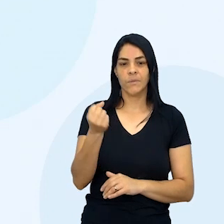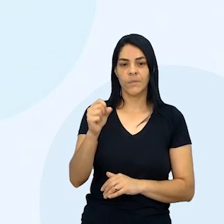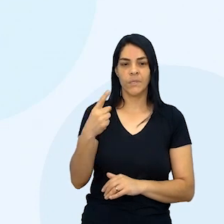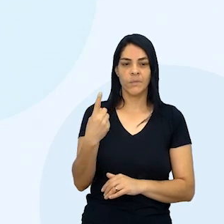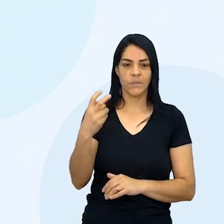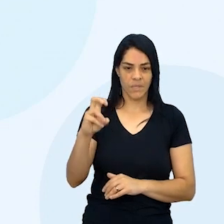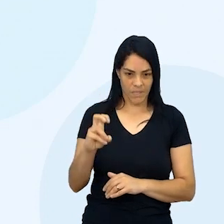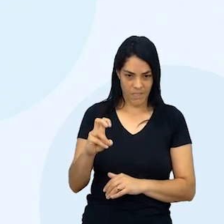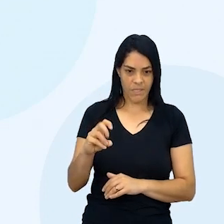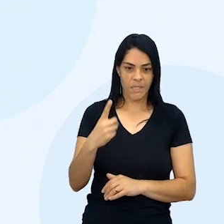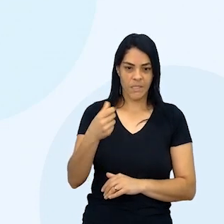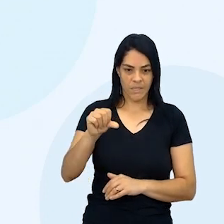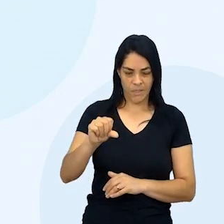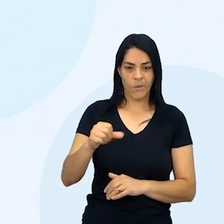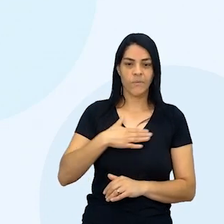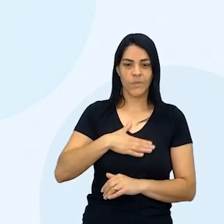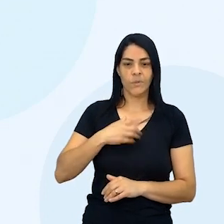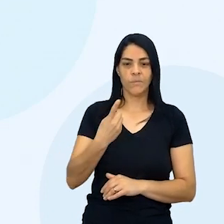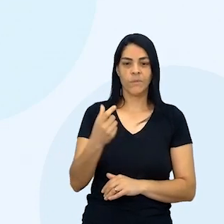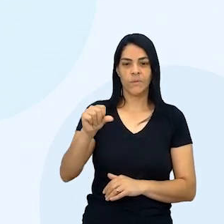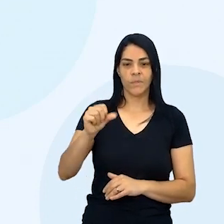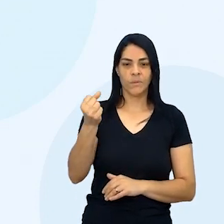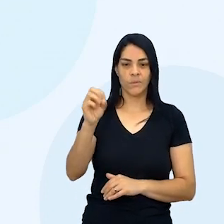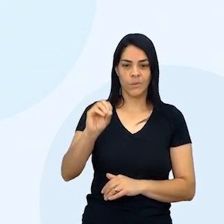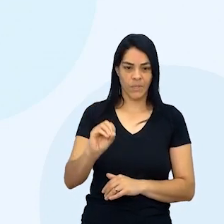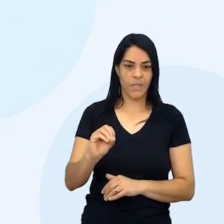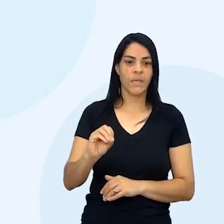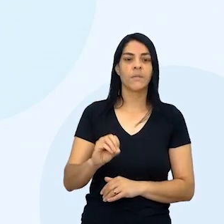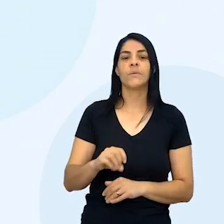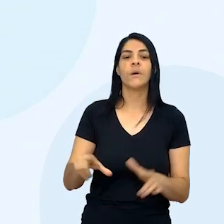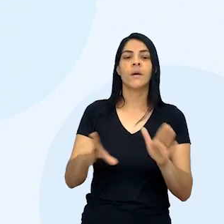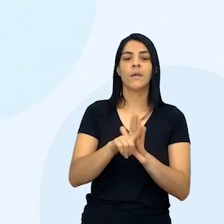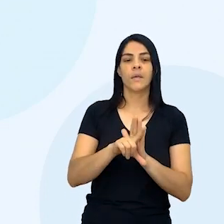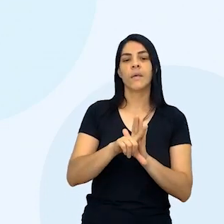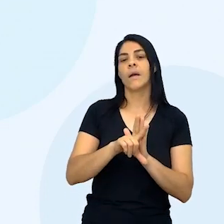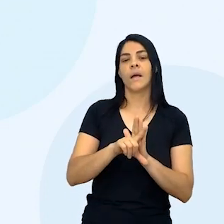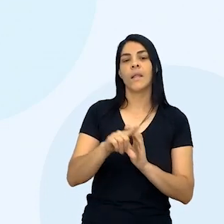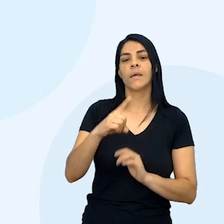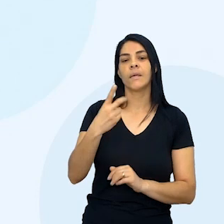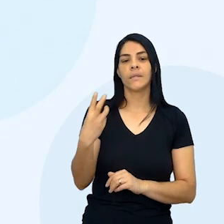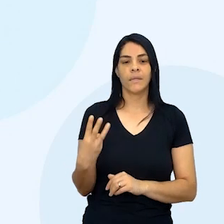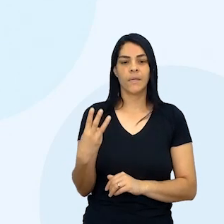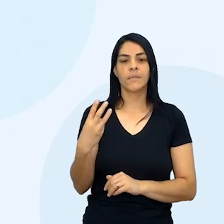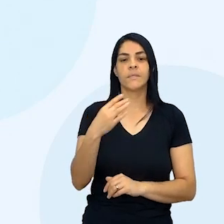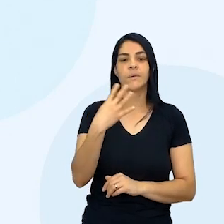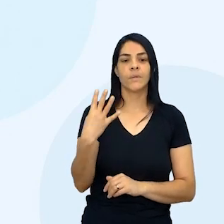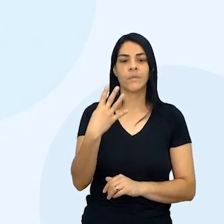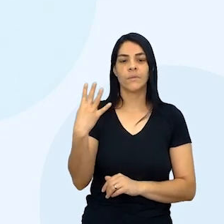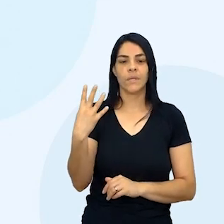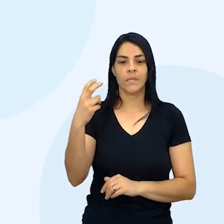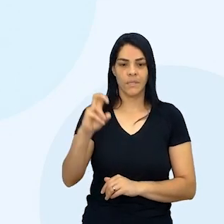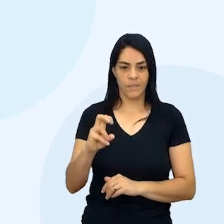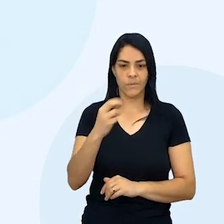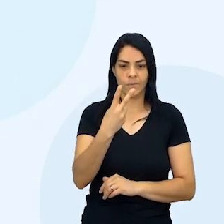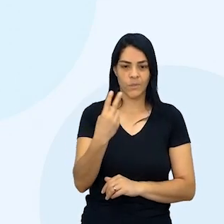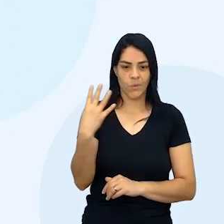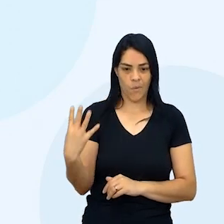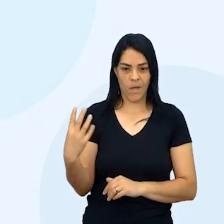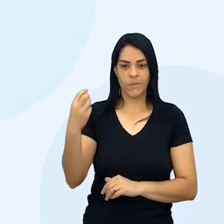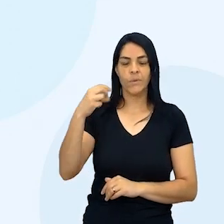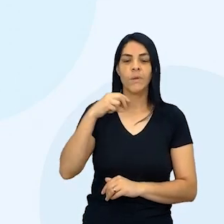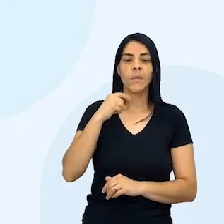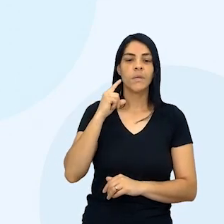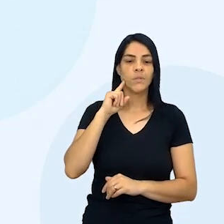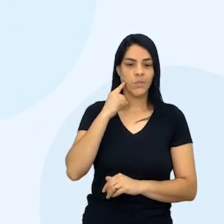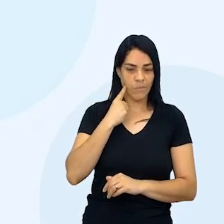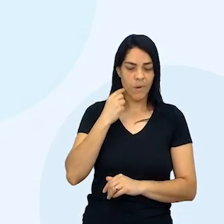do Estrangeiro. E temos a lei, uma das mais recentes, a 13.445, de 24 de maio de 2017, que fala sobre um pouco